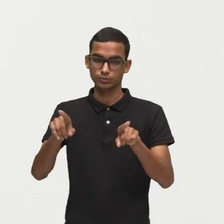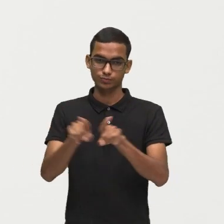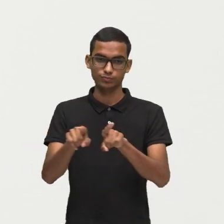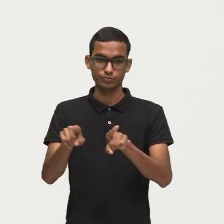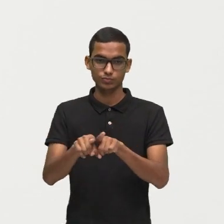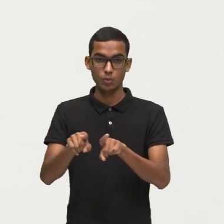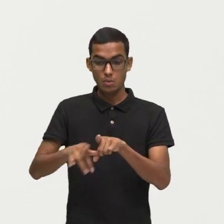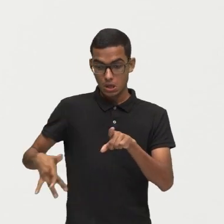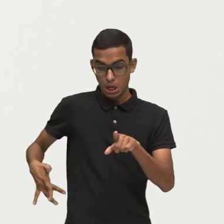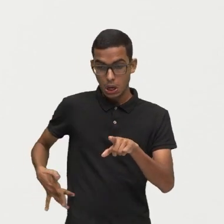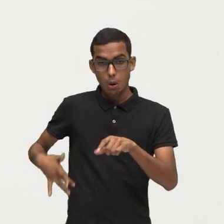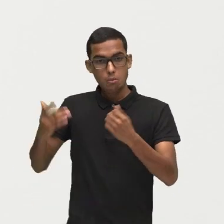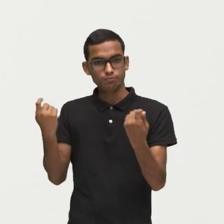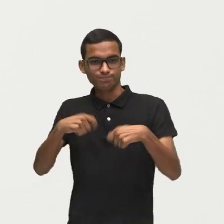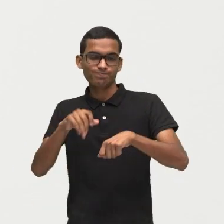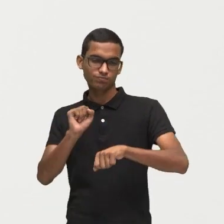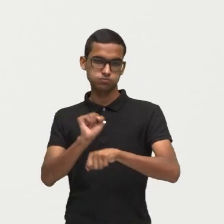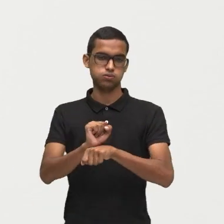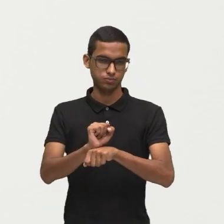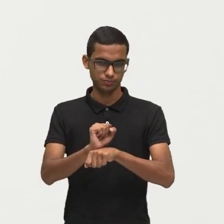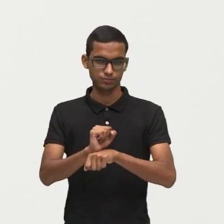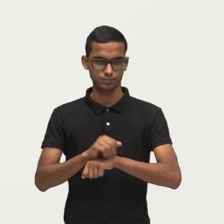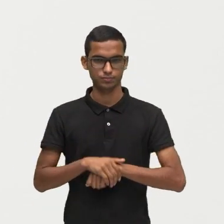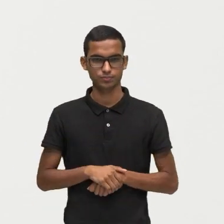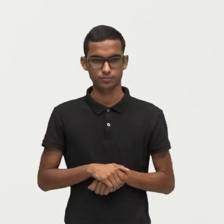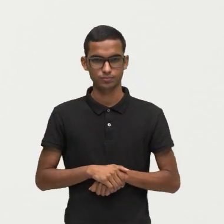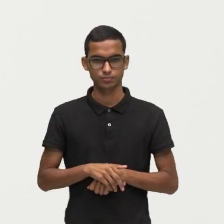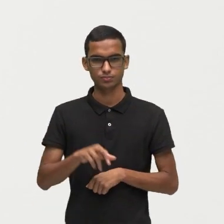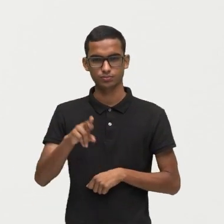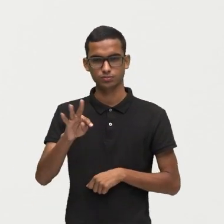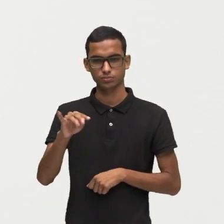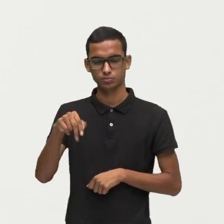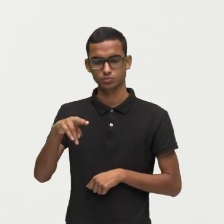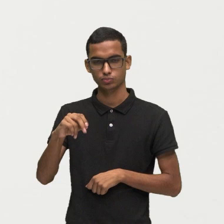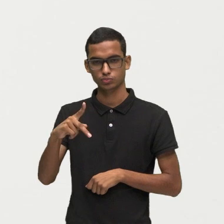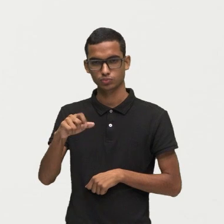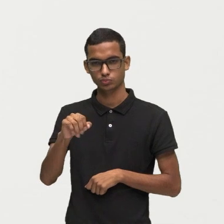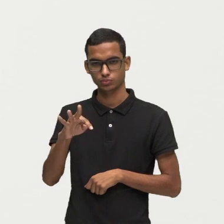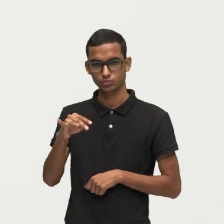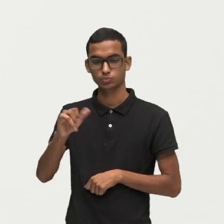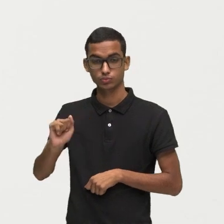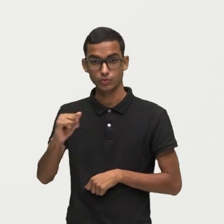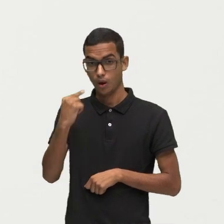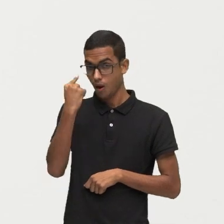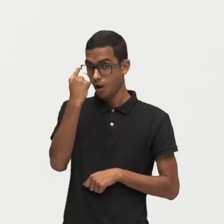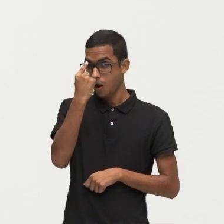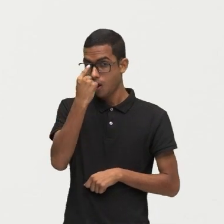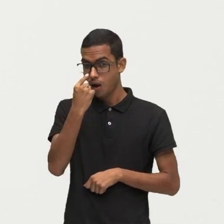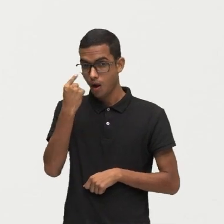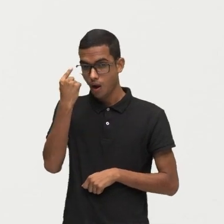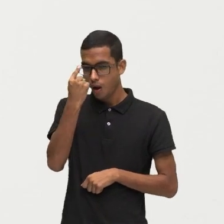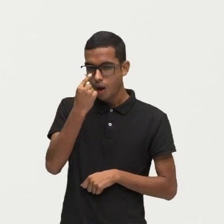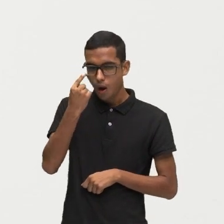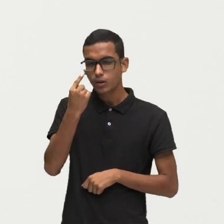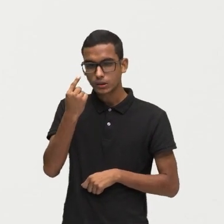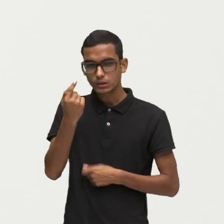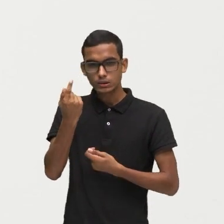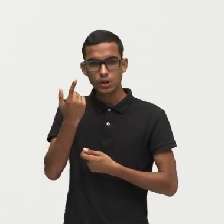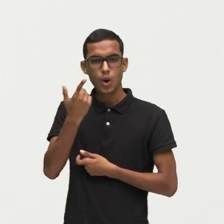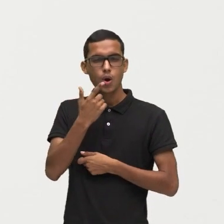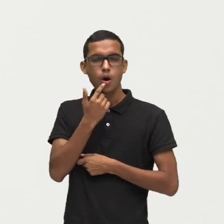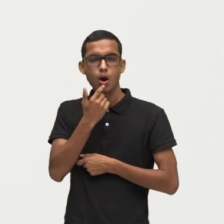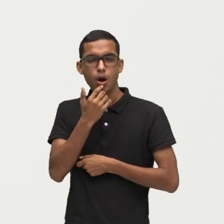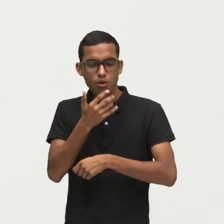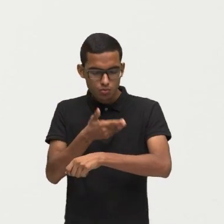desses rins, ok? A retinopatia é uma doença que agride os pequenos vasos do globo ocular, podendo